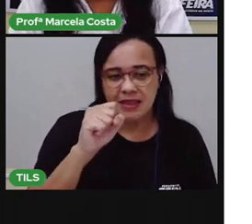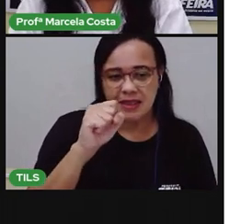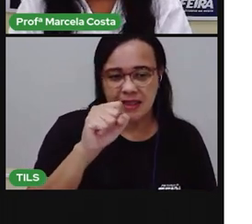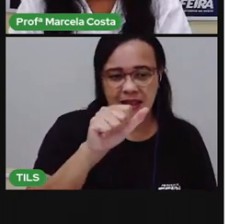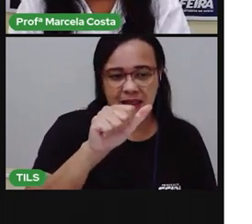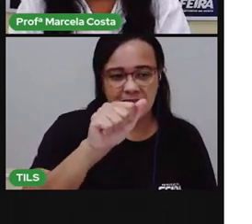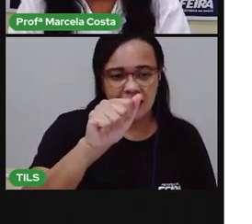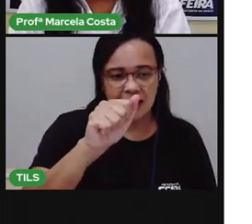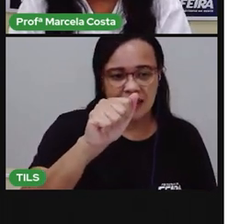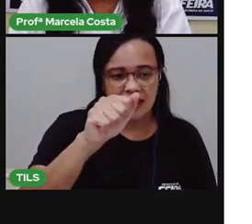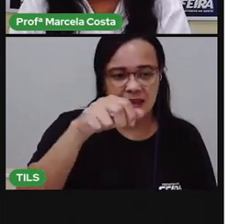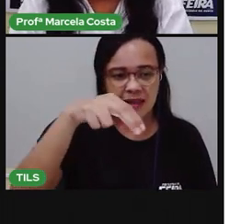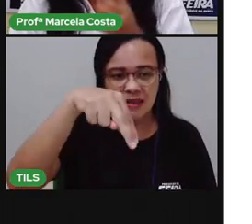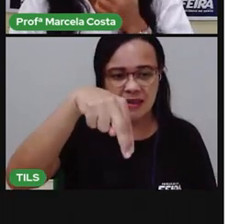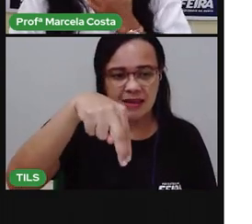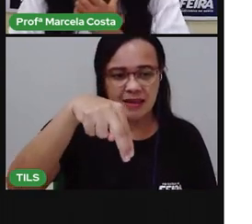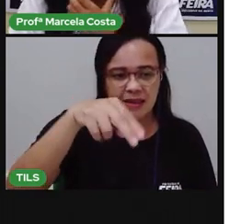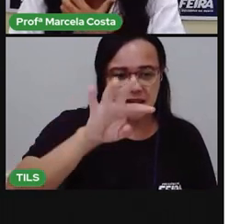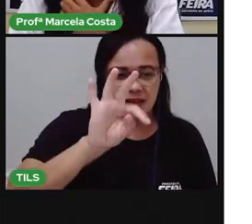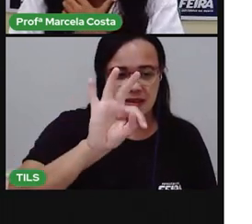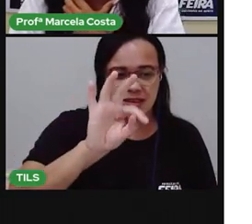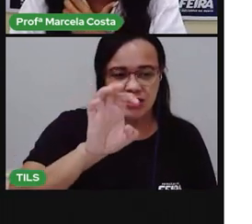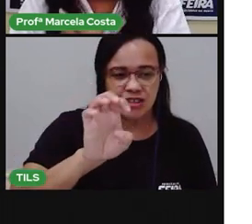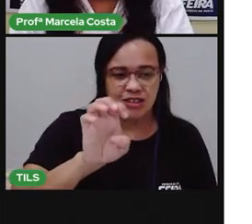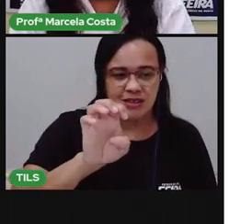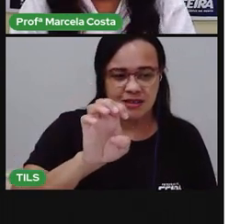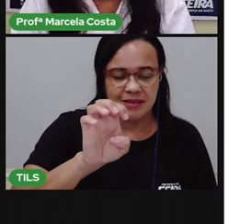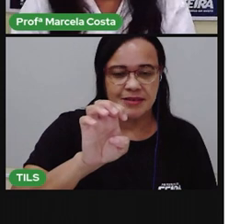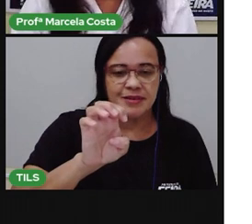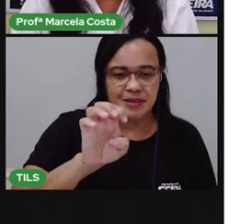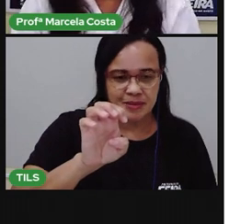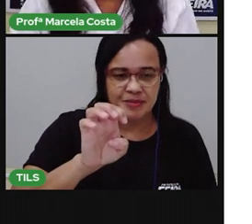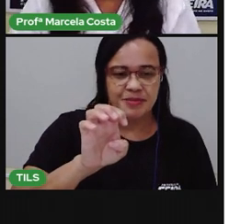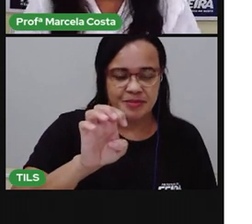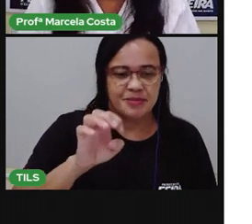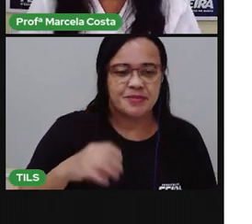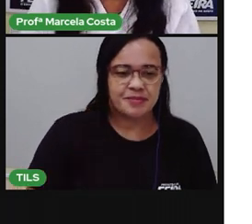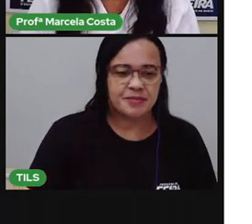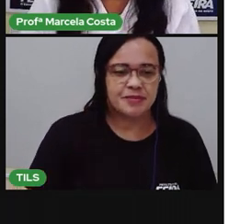Amaciante, desinfetante. Ó, ante.